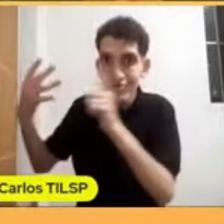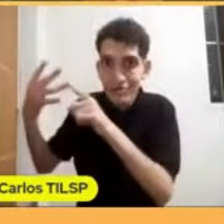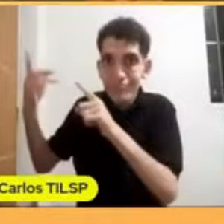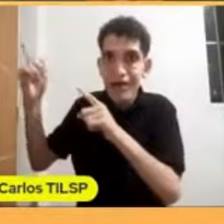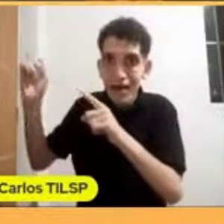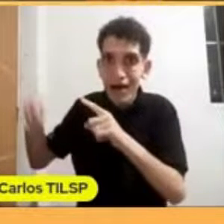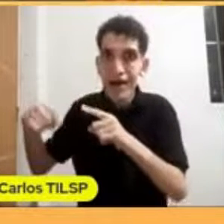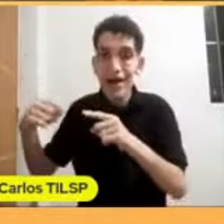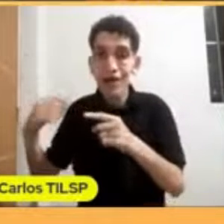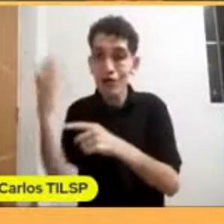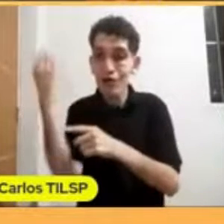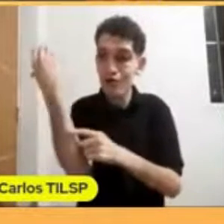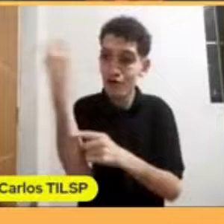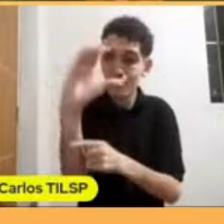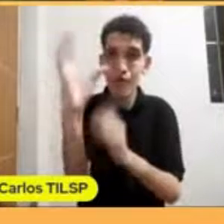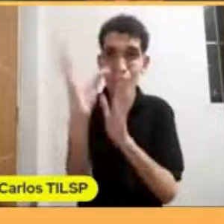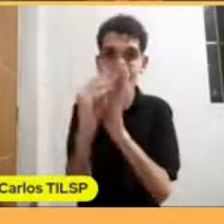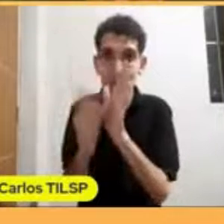ser compreensível.